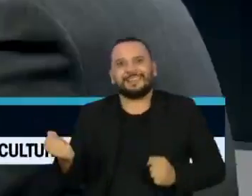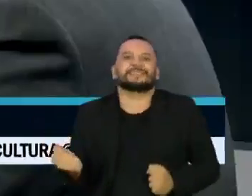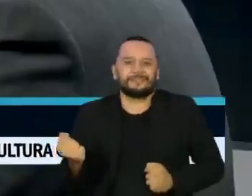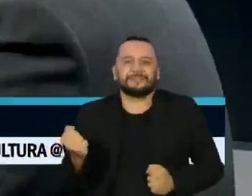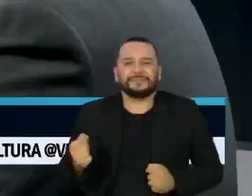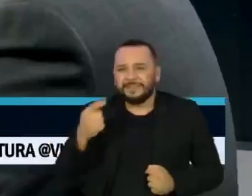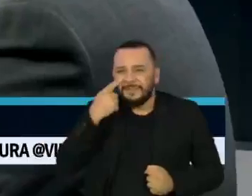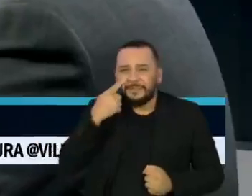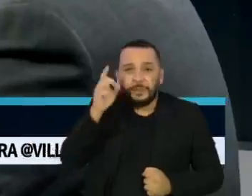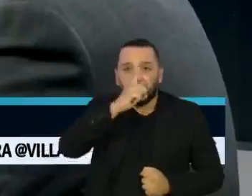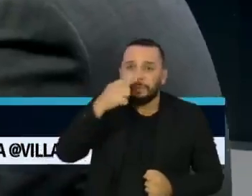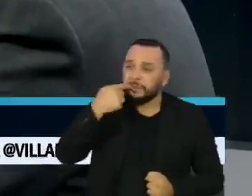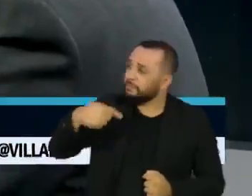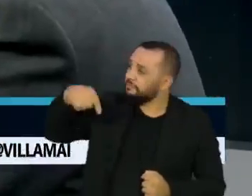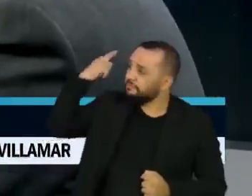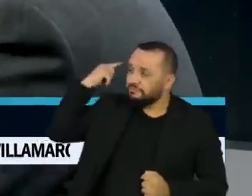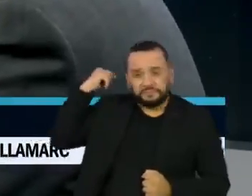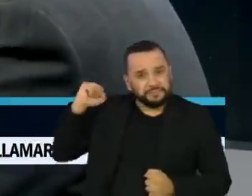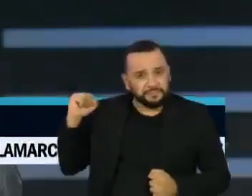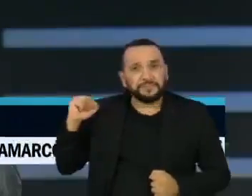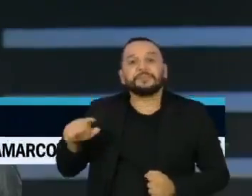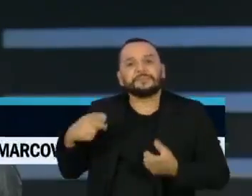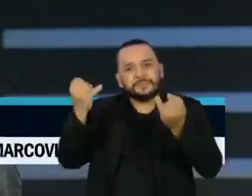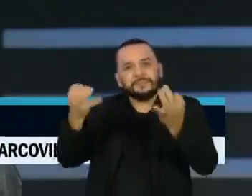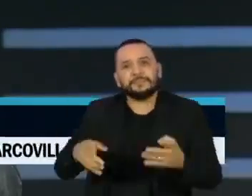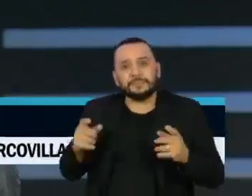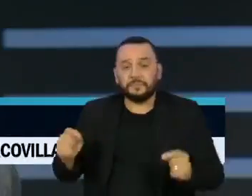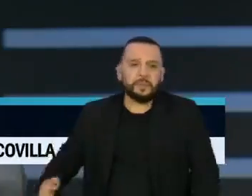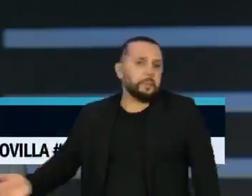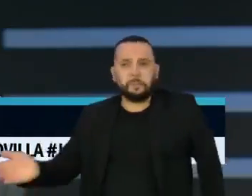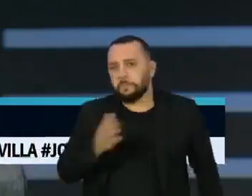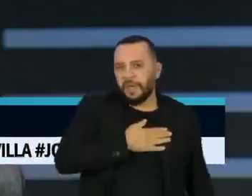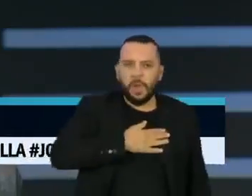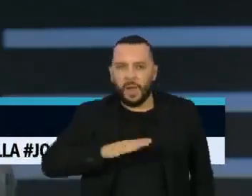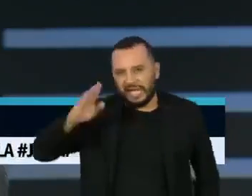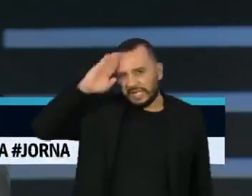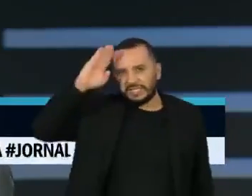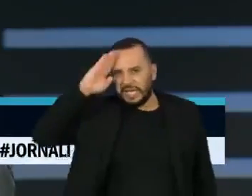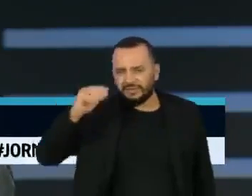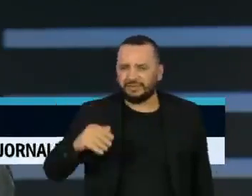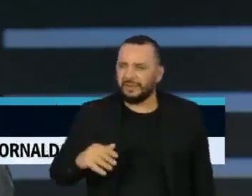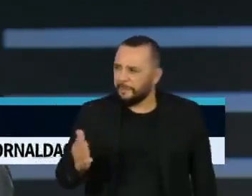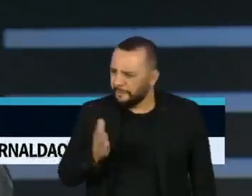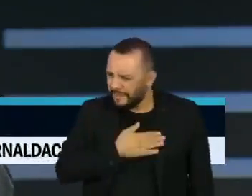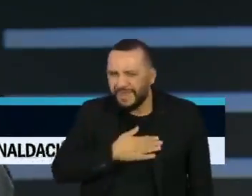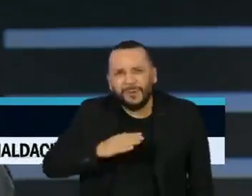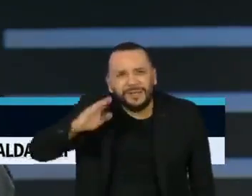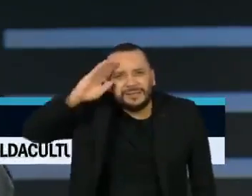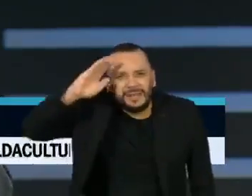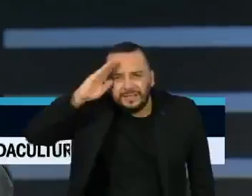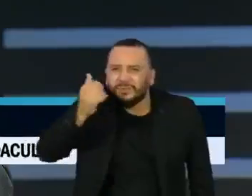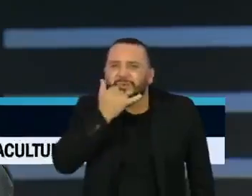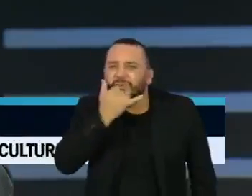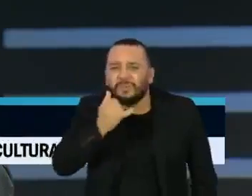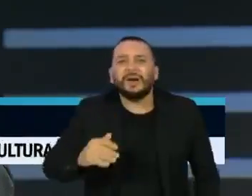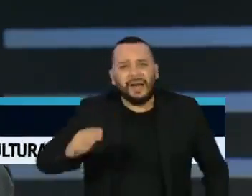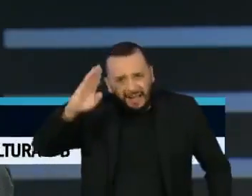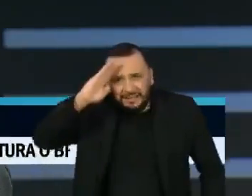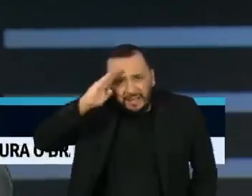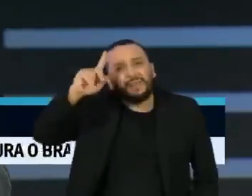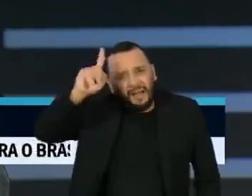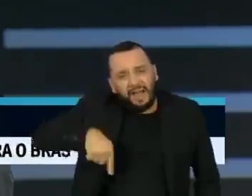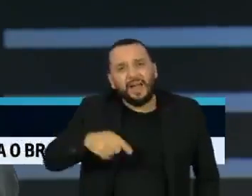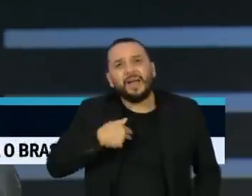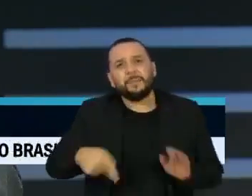Domingo, agora, no último domingo, ele voltou a falar: meu exército. O exército não é dele, o exército é uma instituição permanente de